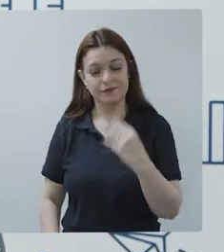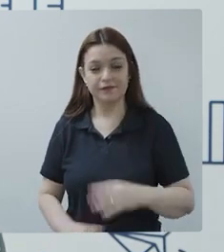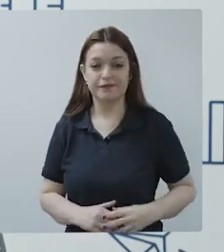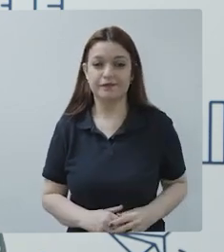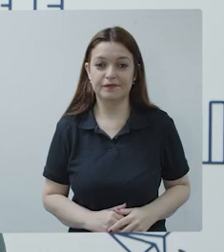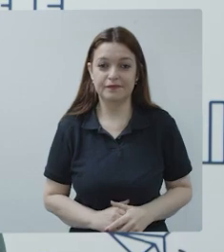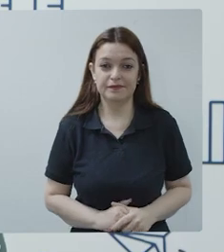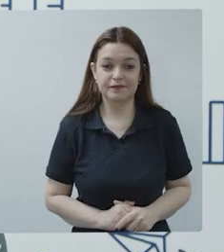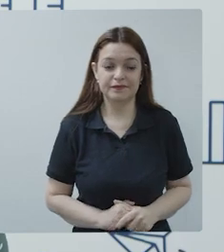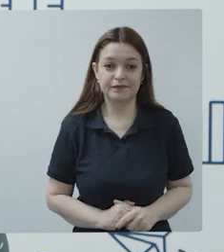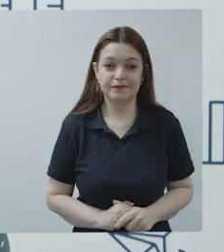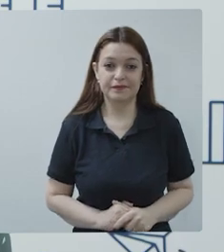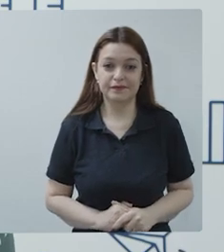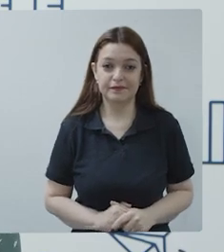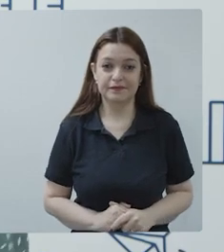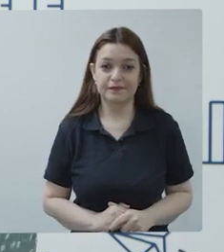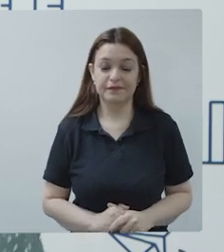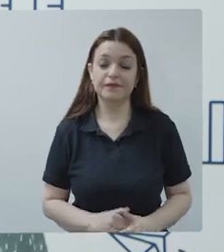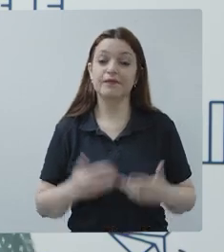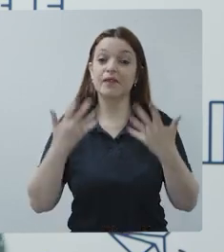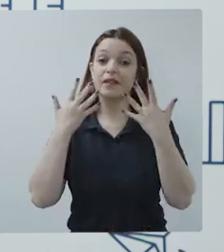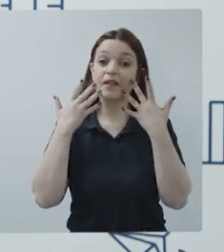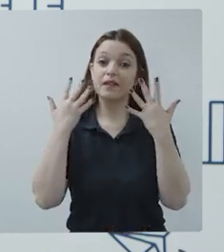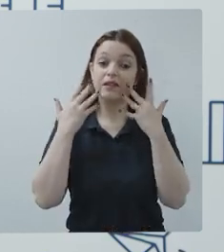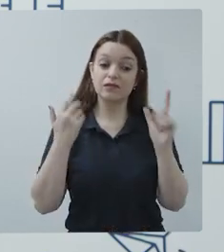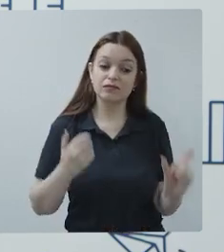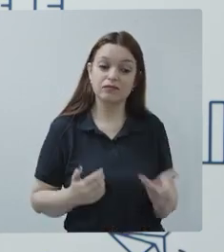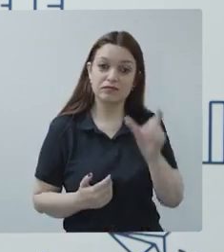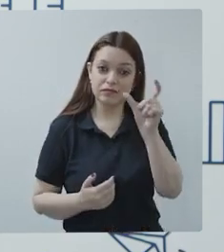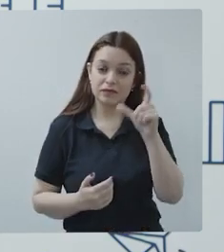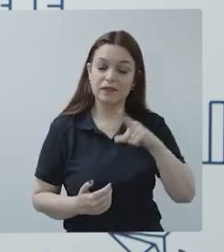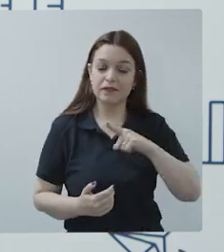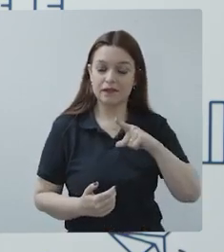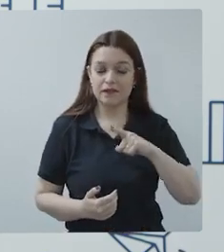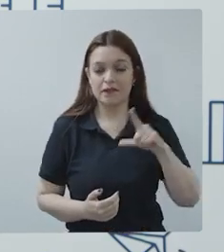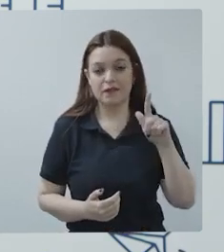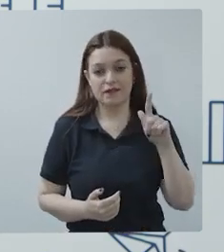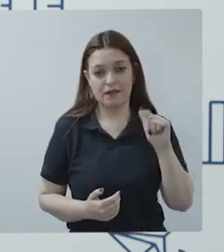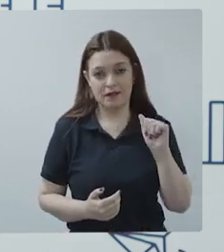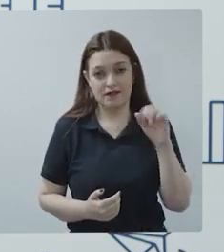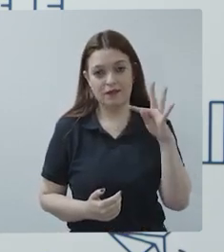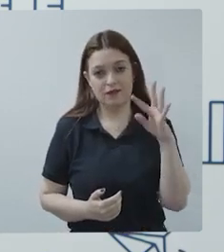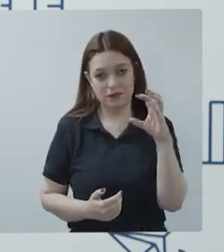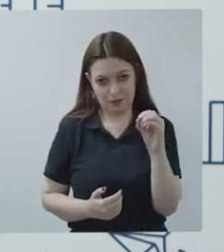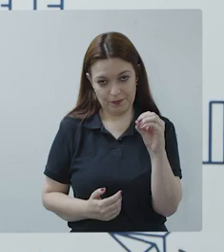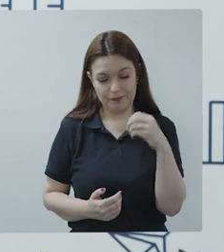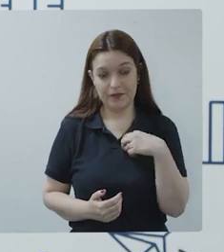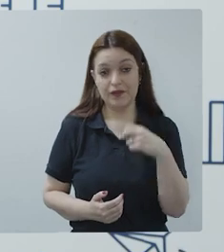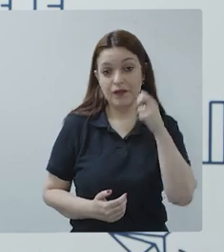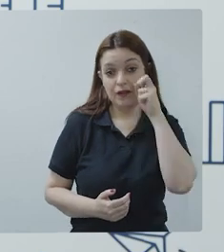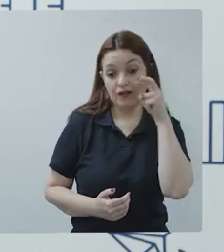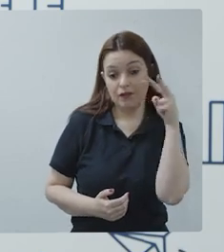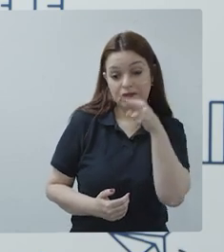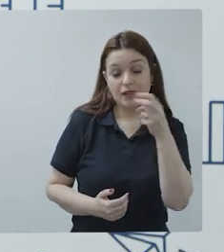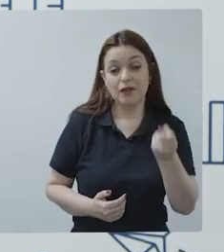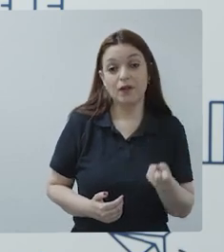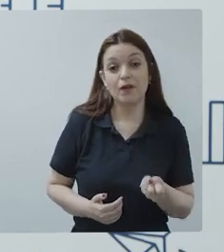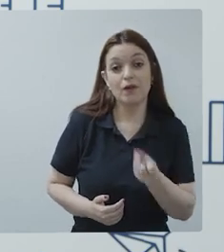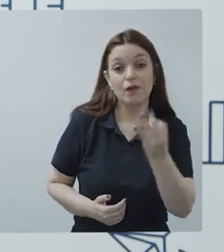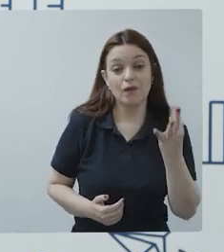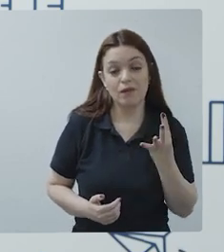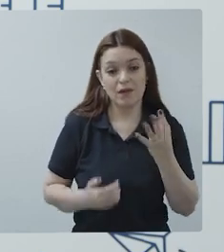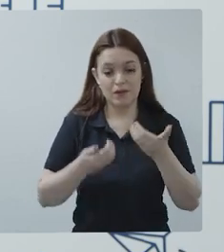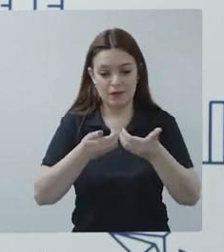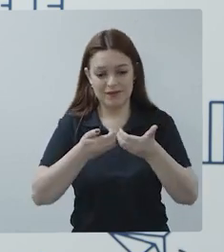quatro. A palavra gato possui 4 letras. Vamos ver quantas sílabas tem a